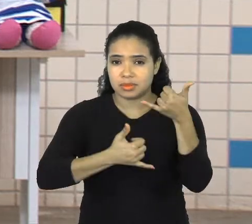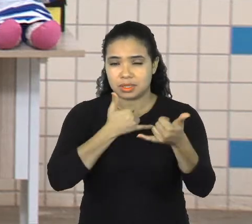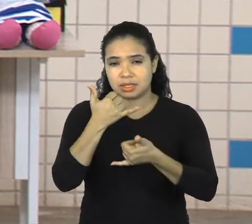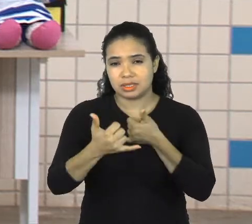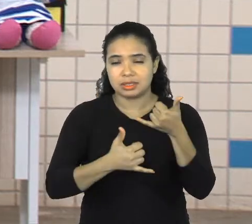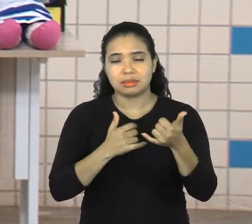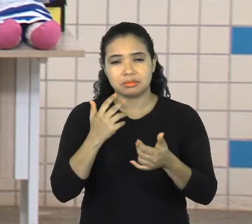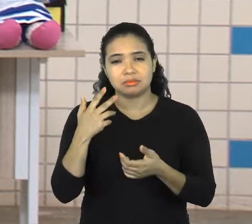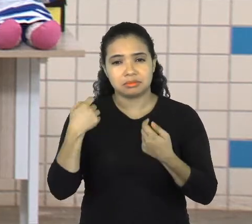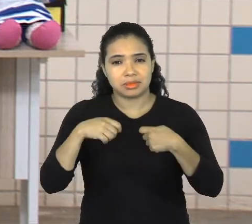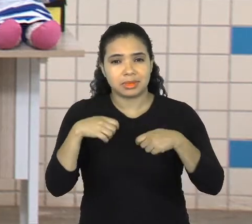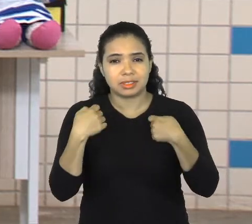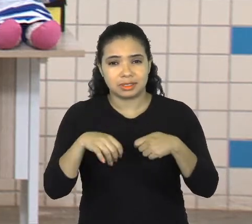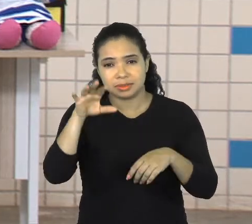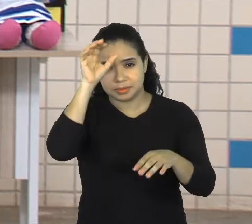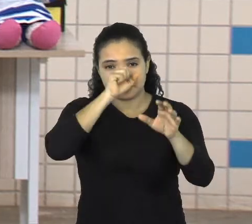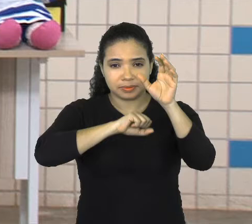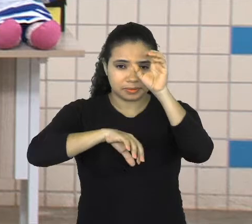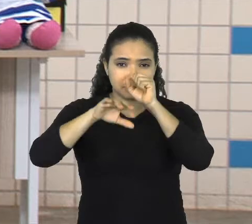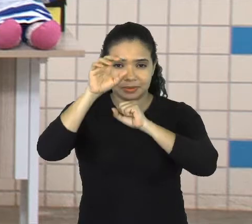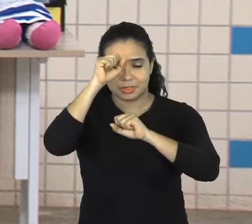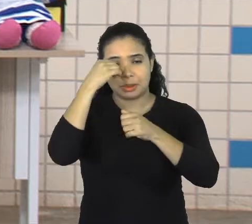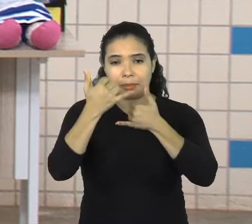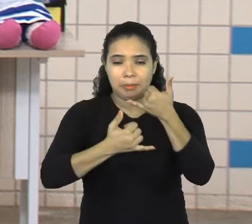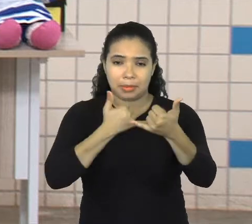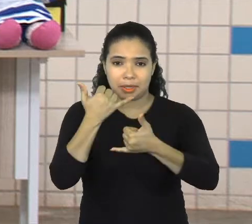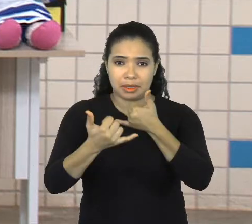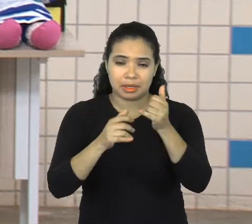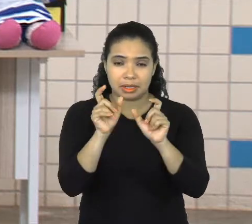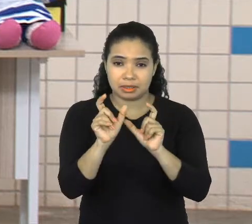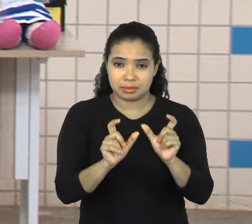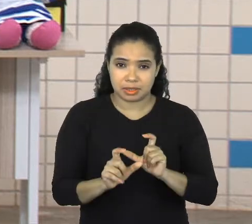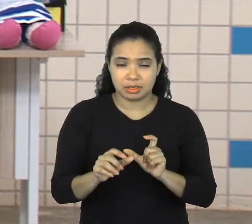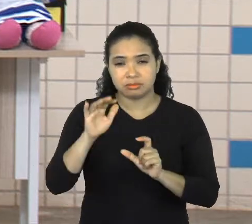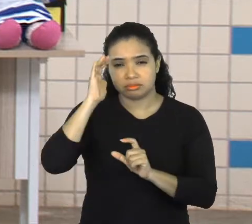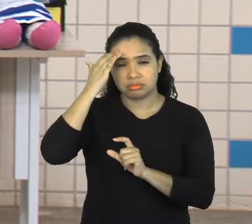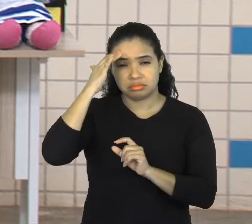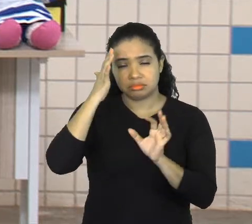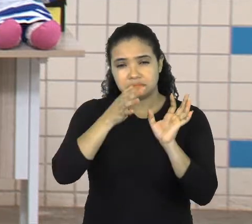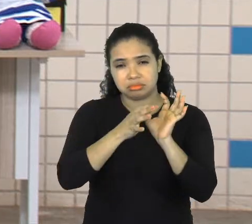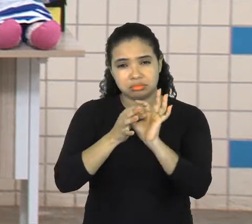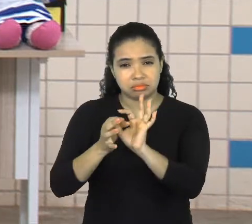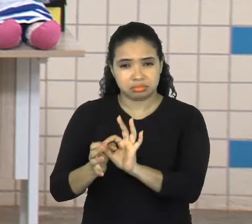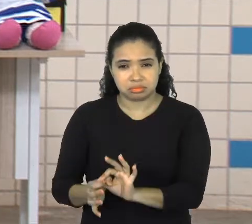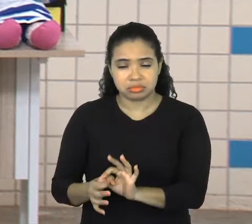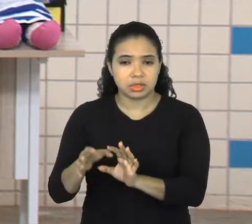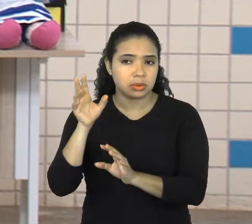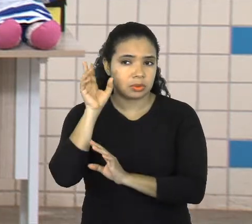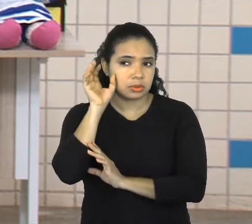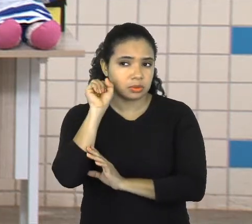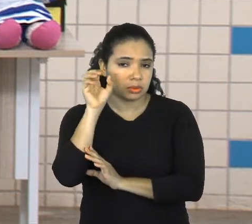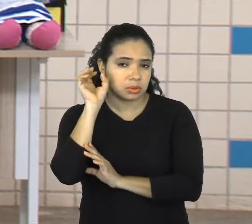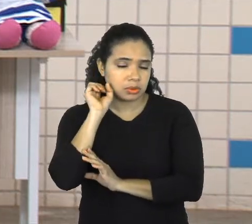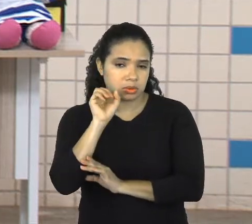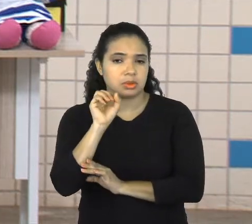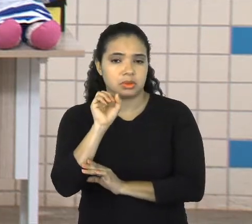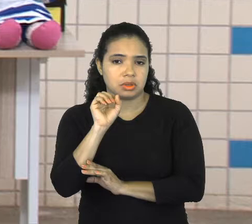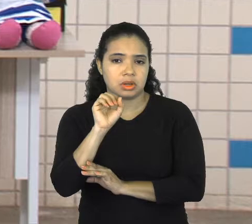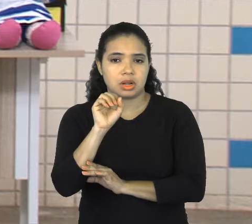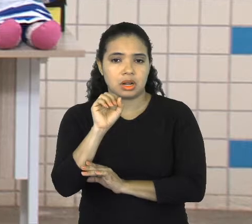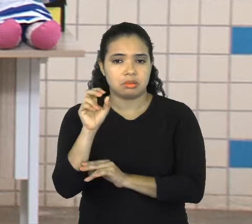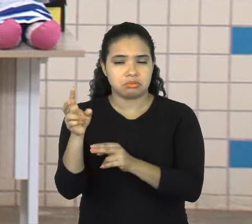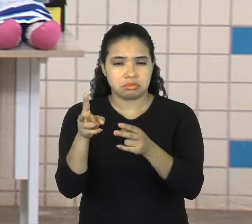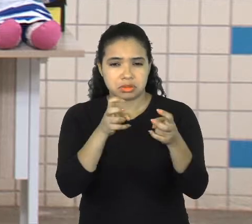e é isso que a gente precisa aprender, a brincar com as palavras, compreender as palavras, ouvir o que as palavras dizem pra